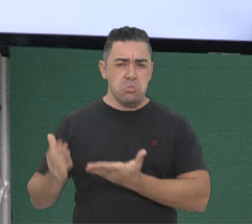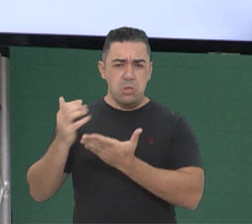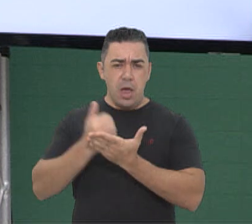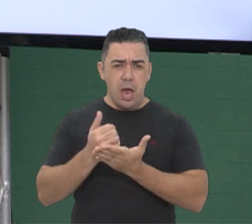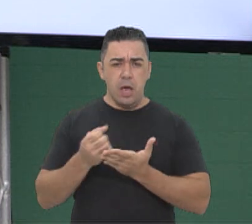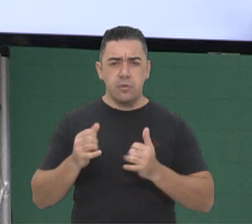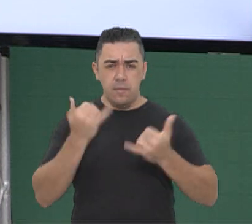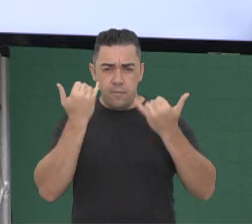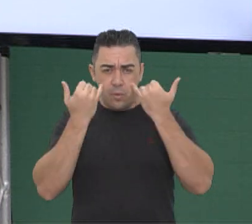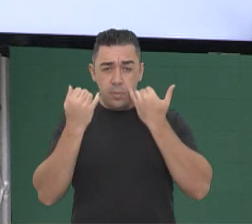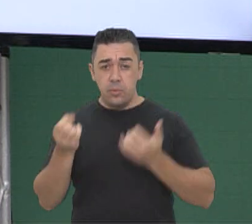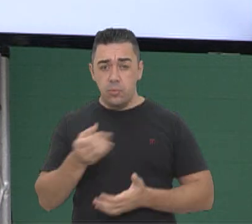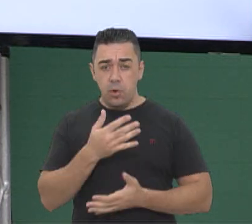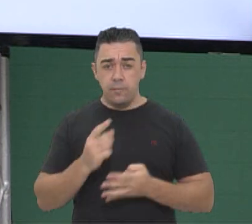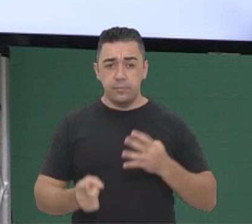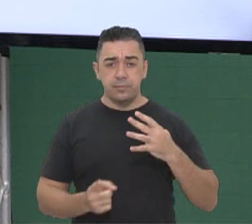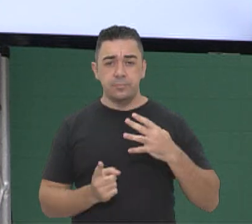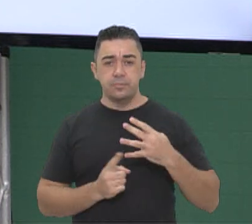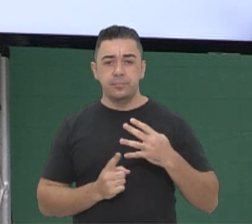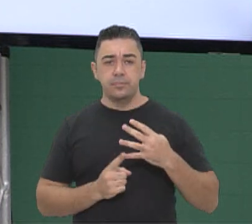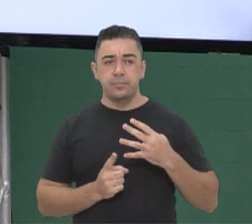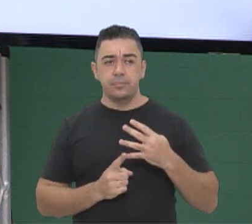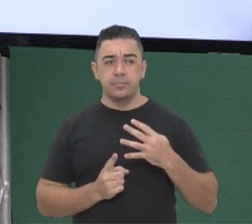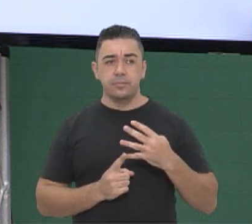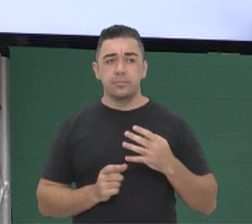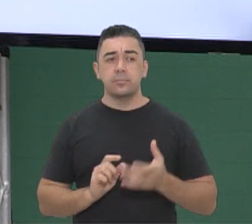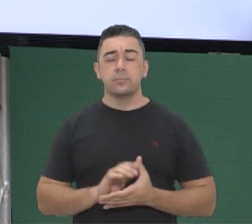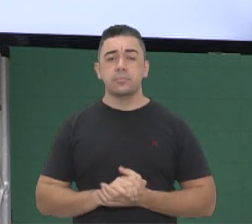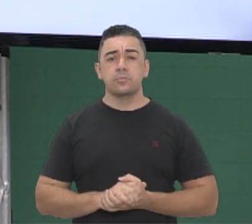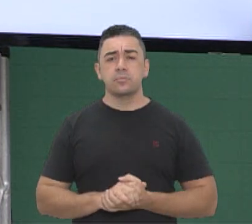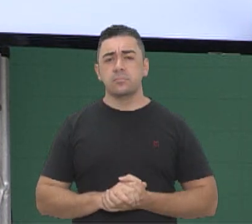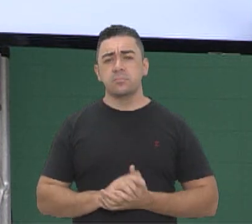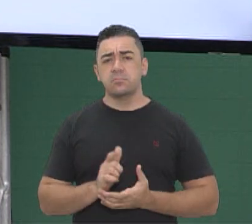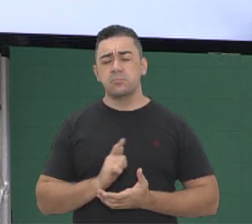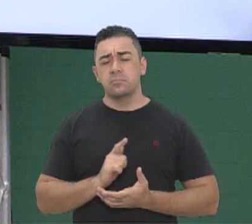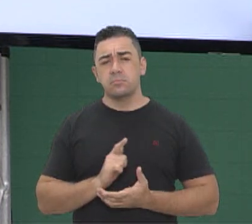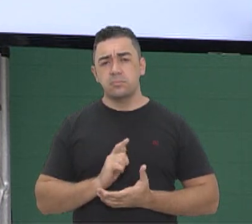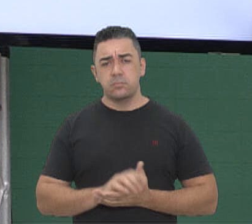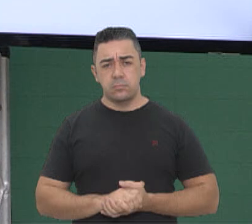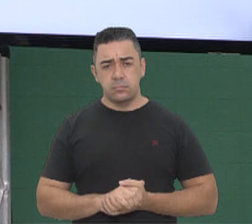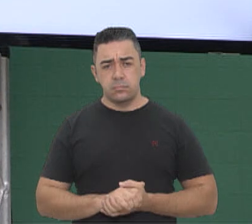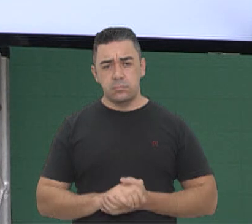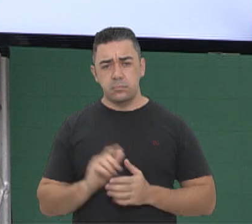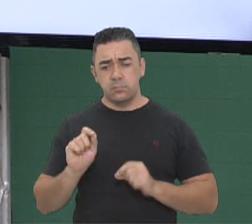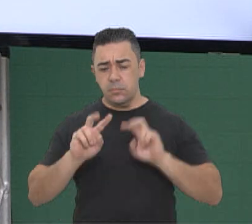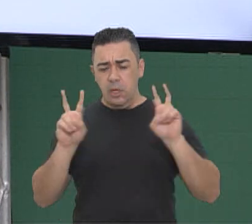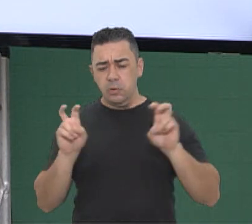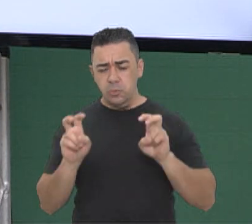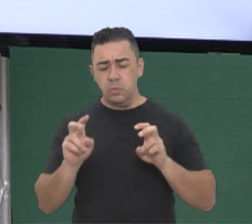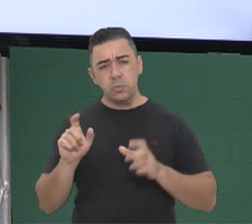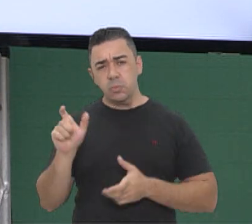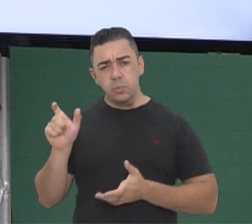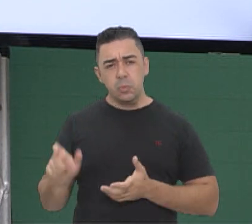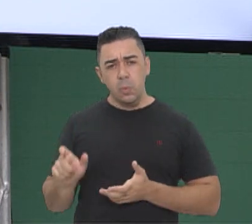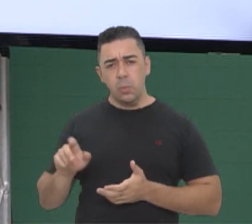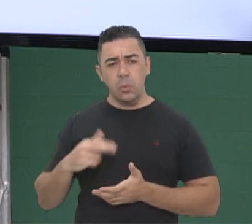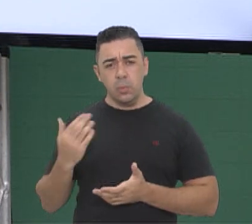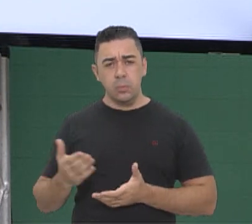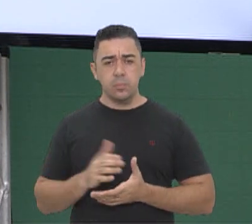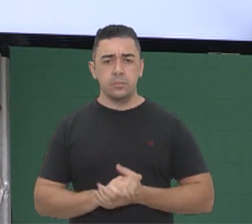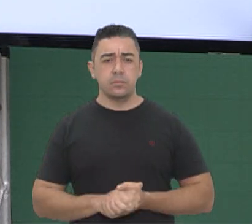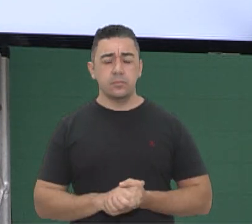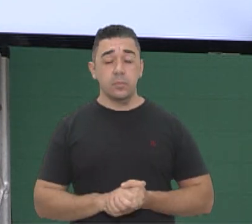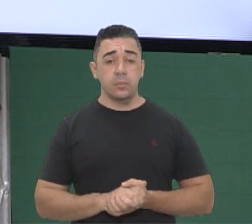informação nova, referidos a um assunto ou a uma persona. Noção ou conhecimento sobre